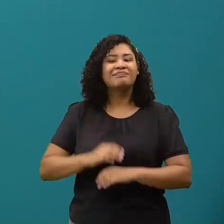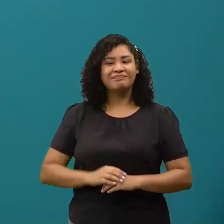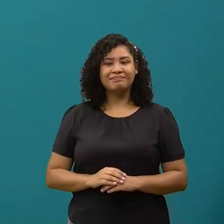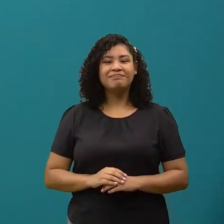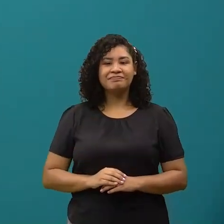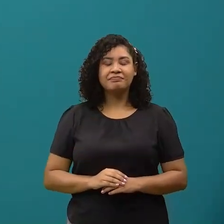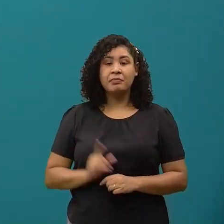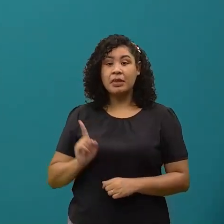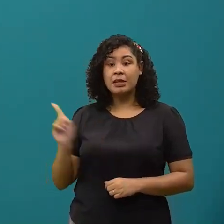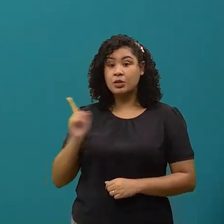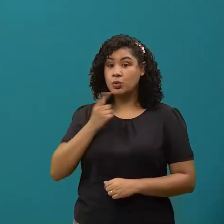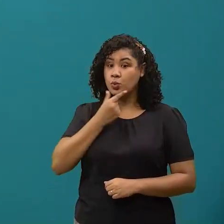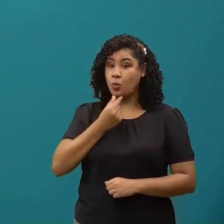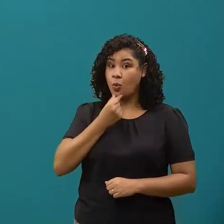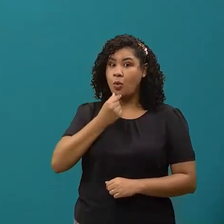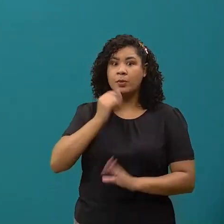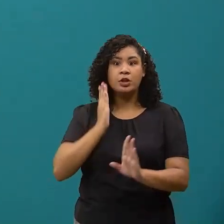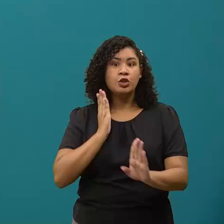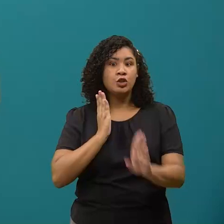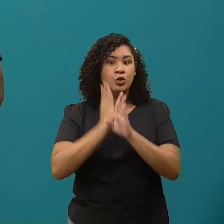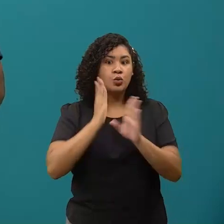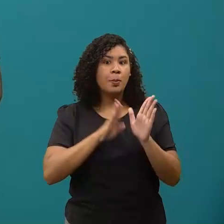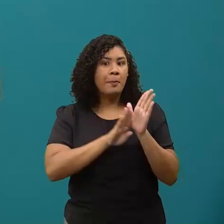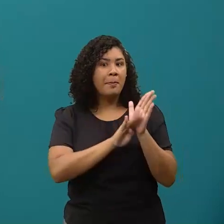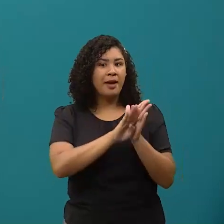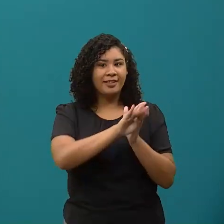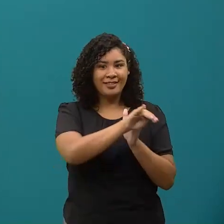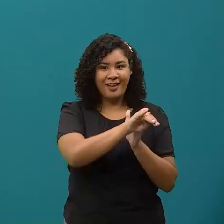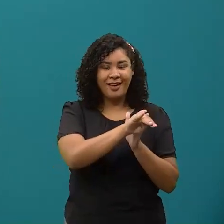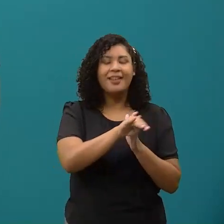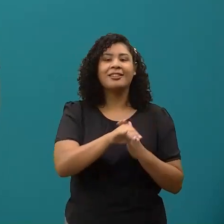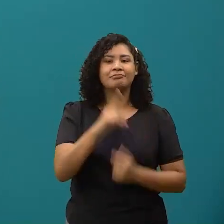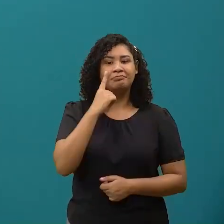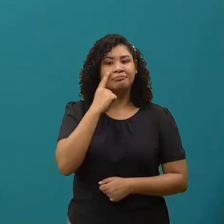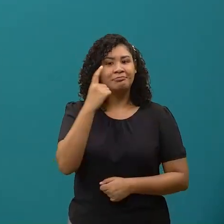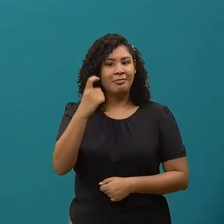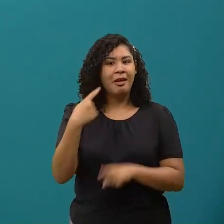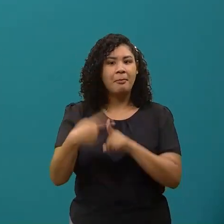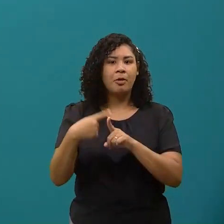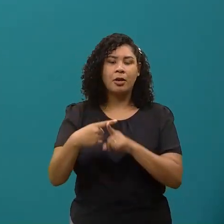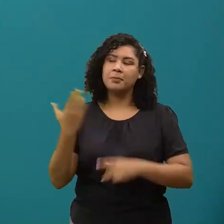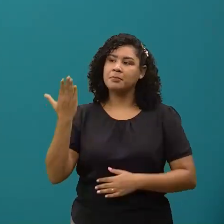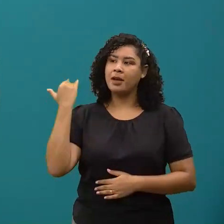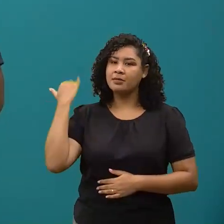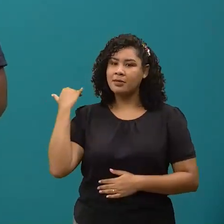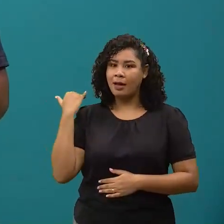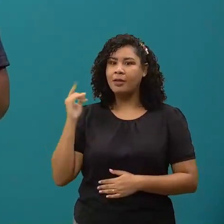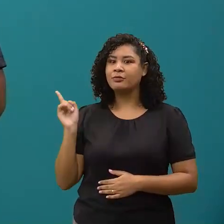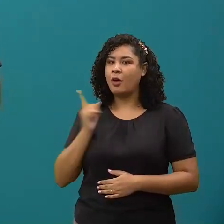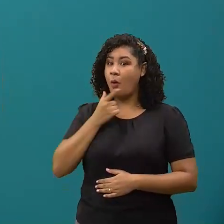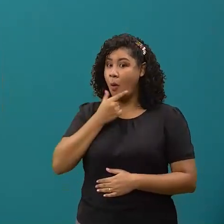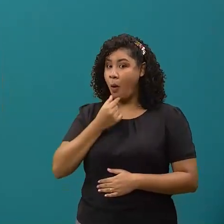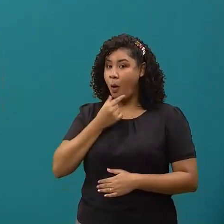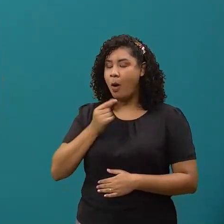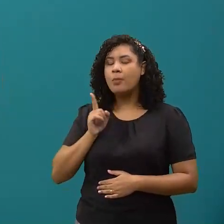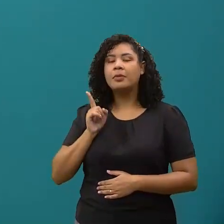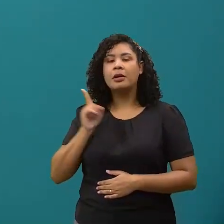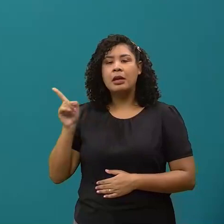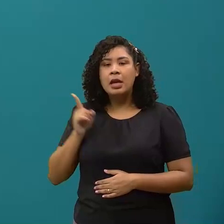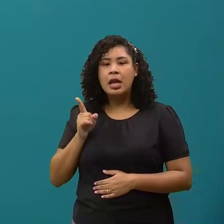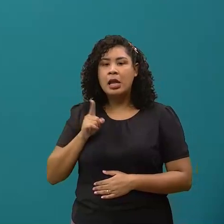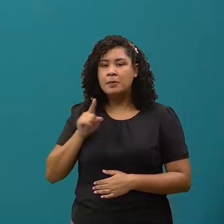as bactérias. É tão interessante que na época ele até mesmo pegou pedaços